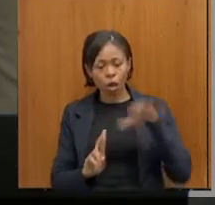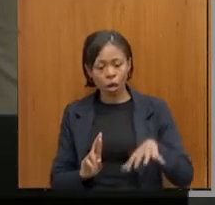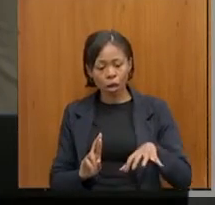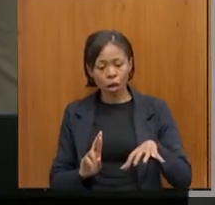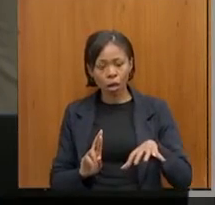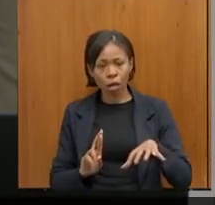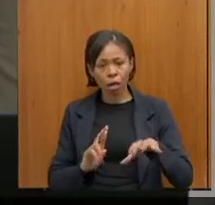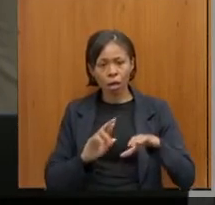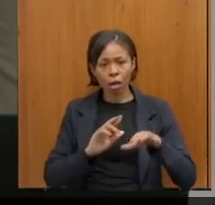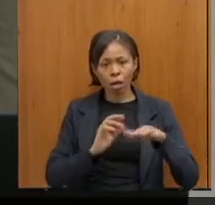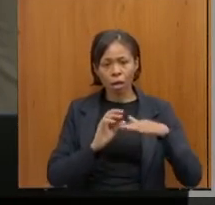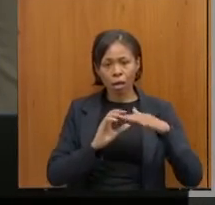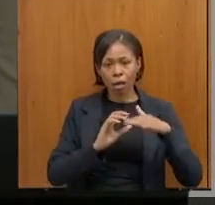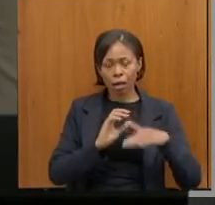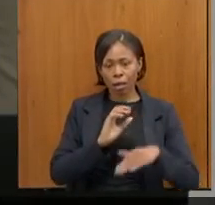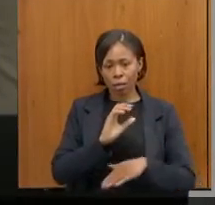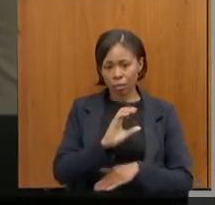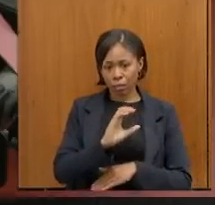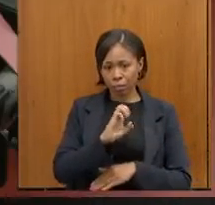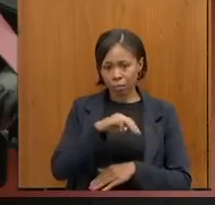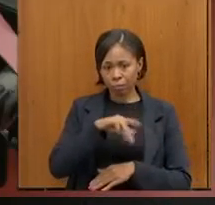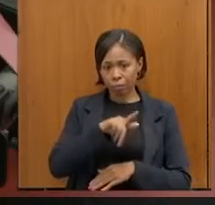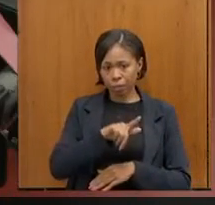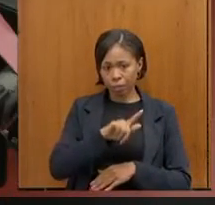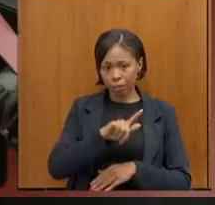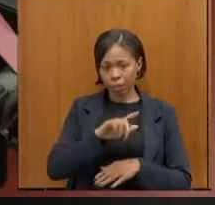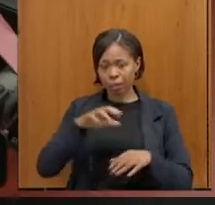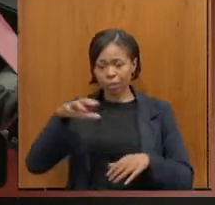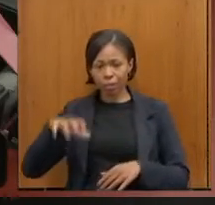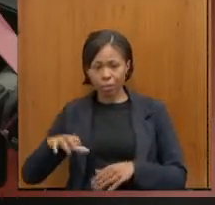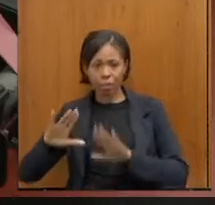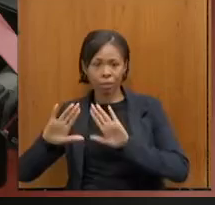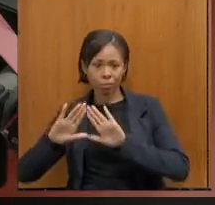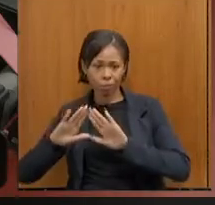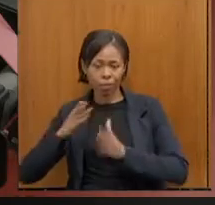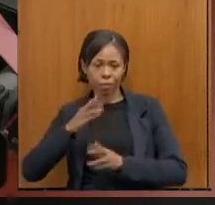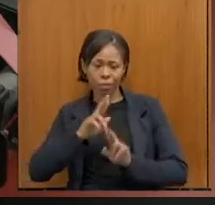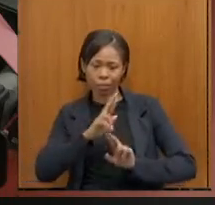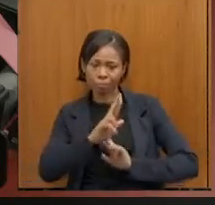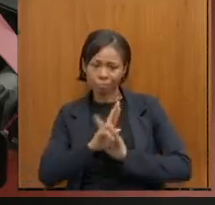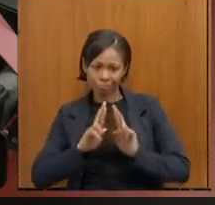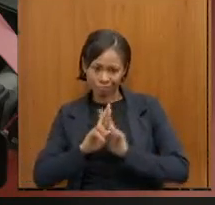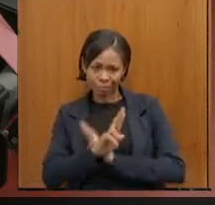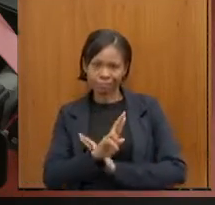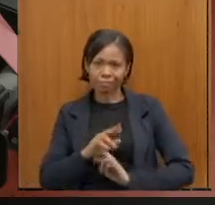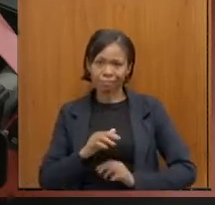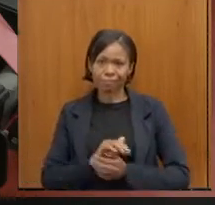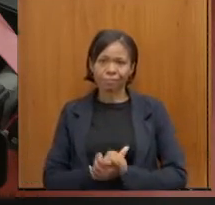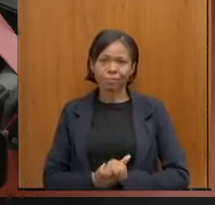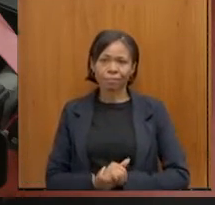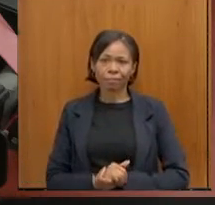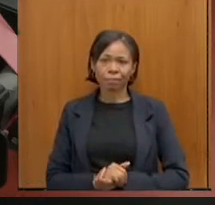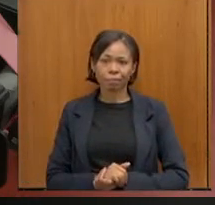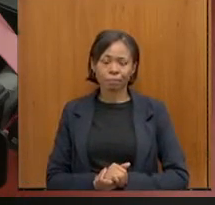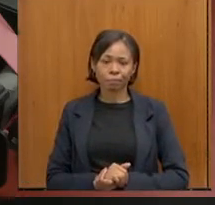EA Assembleia de Minas Gerais e e também